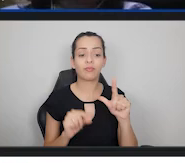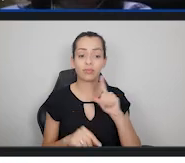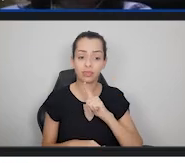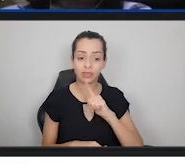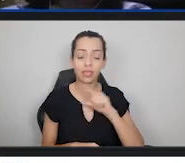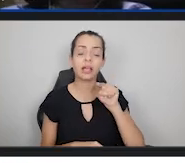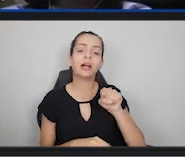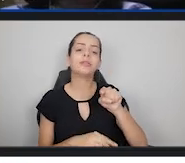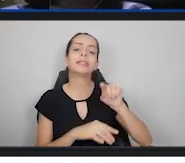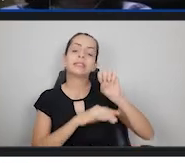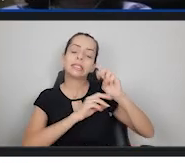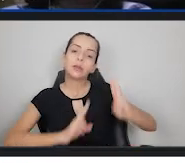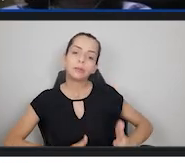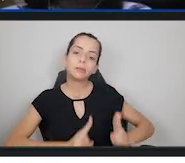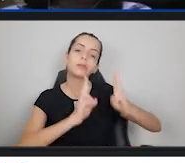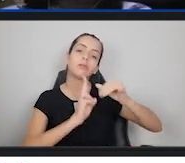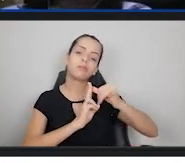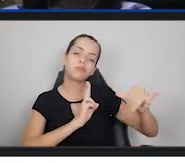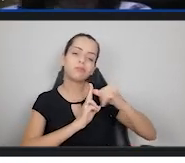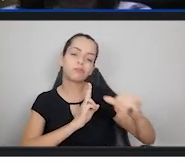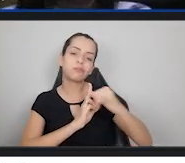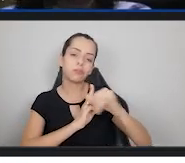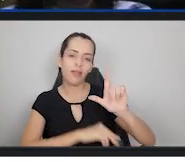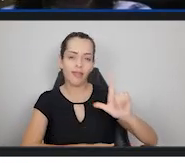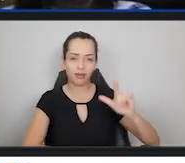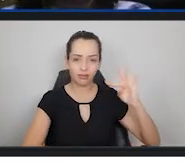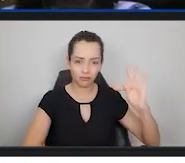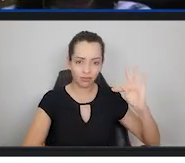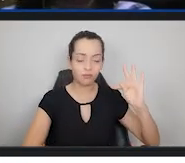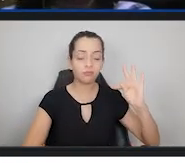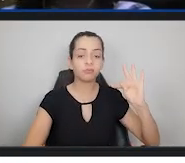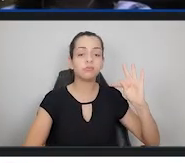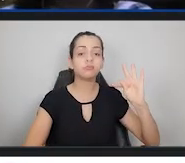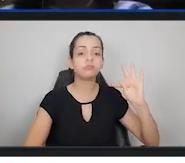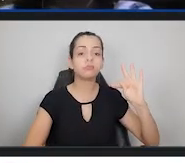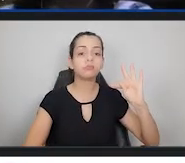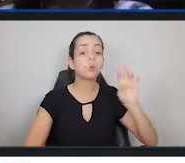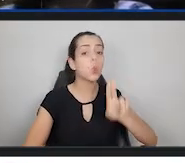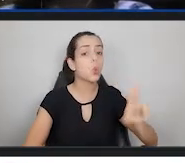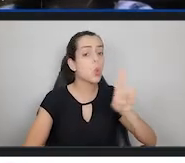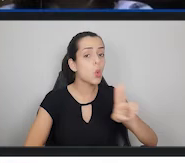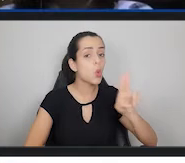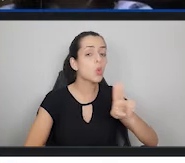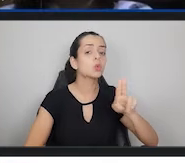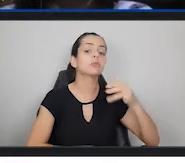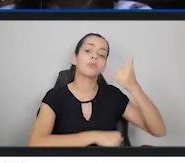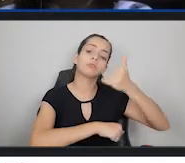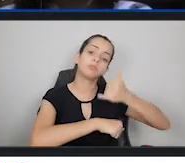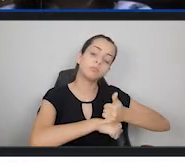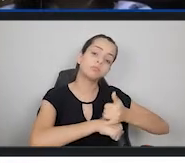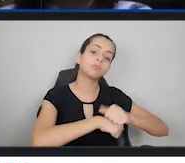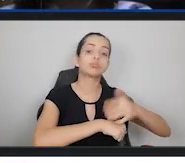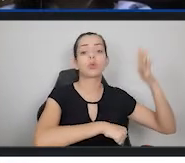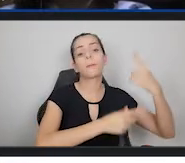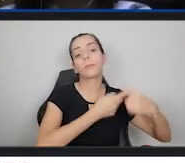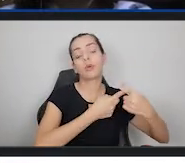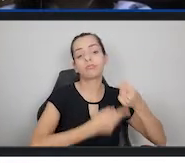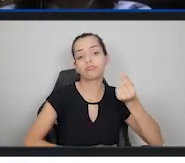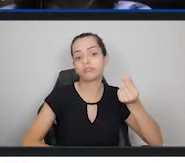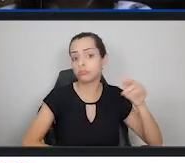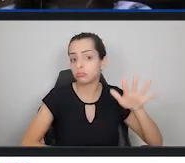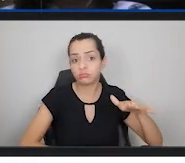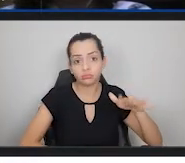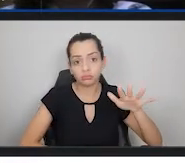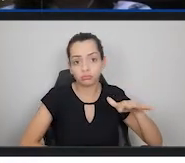alumínio, 293. O que nós podemos concluir com isso? As redes de transmissão,